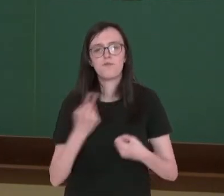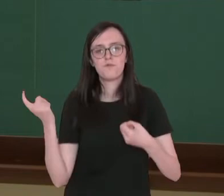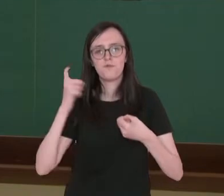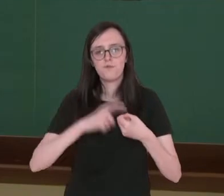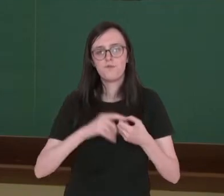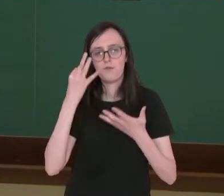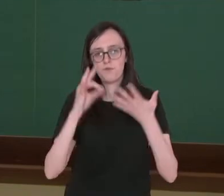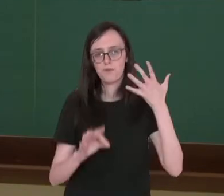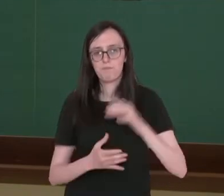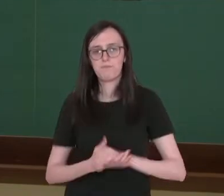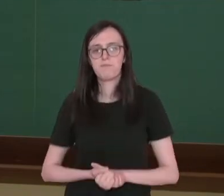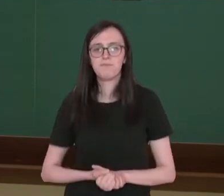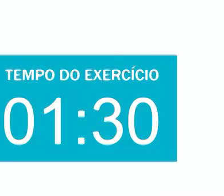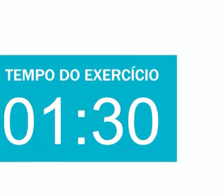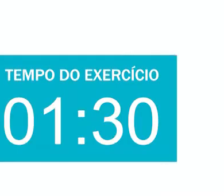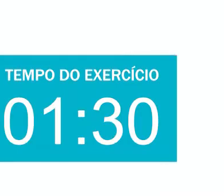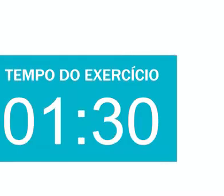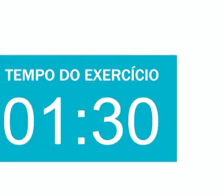voltamos a conferir.